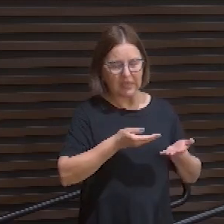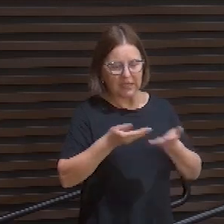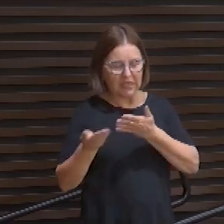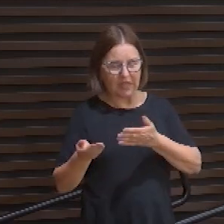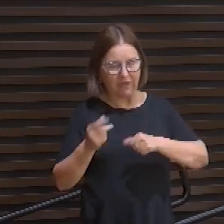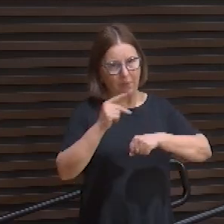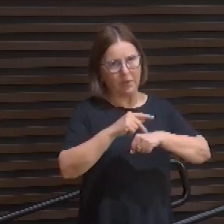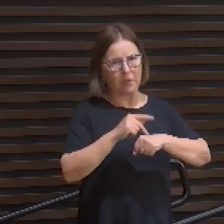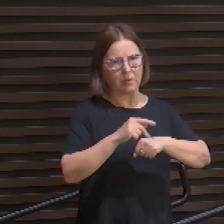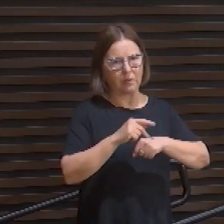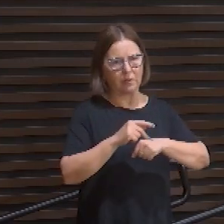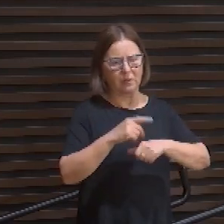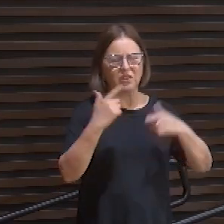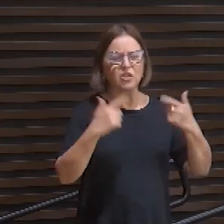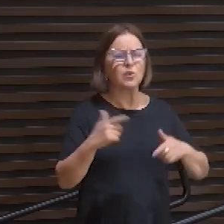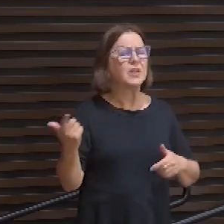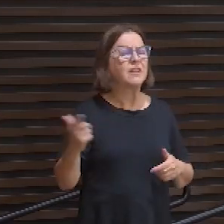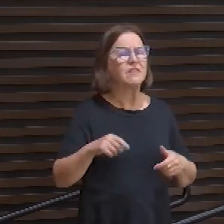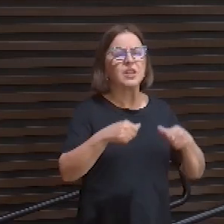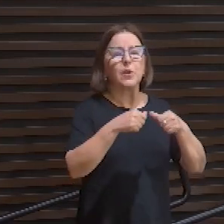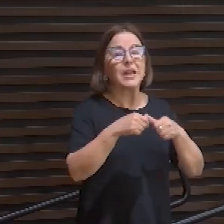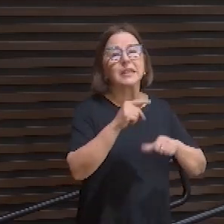pedras?